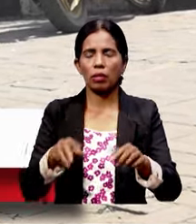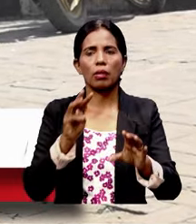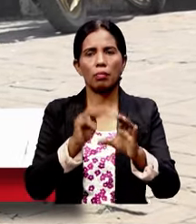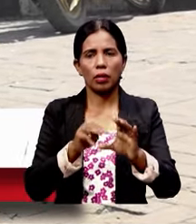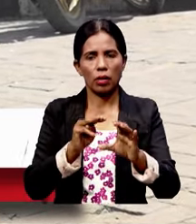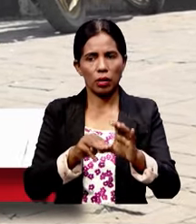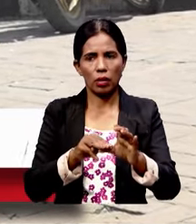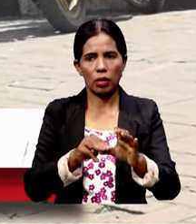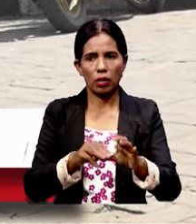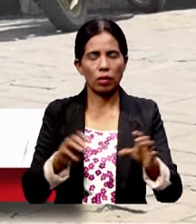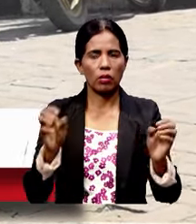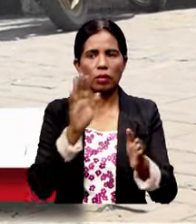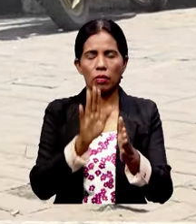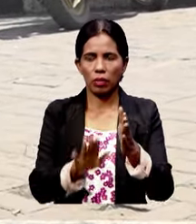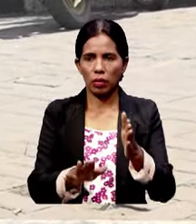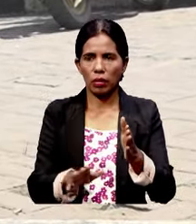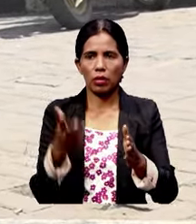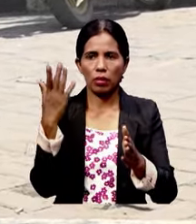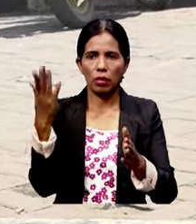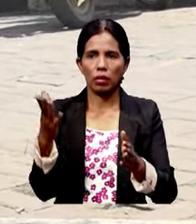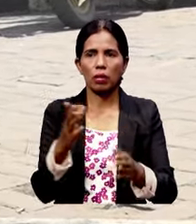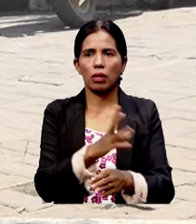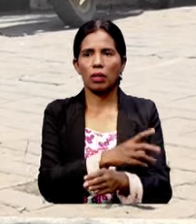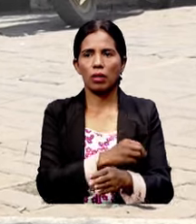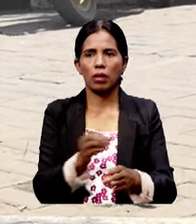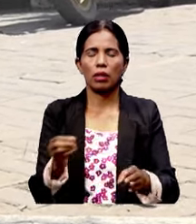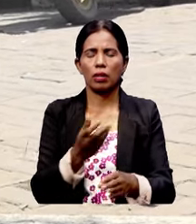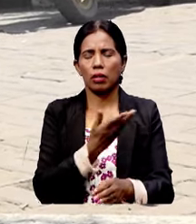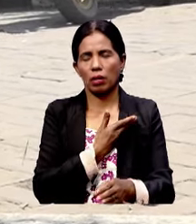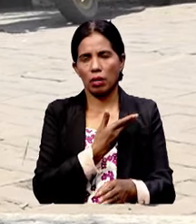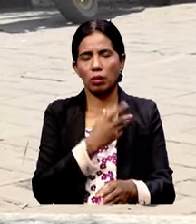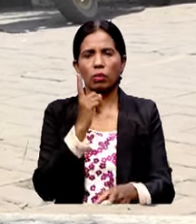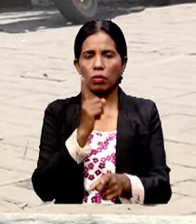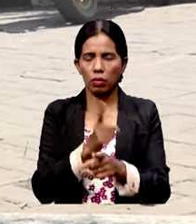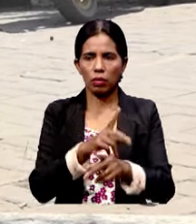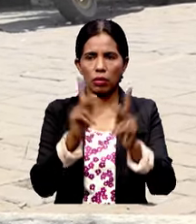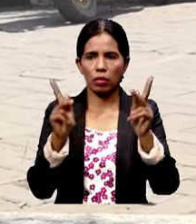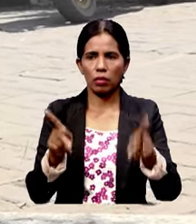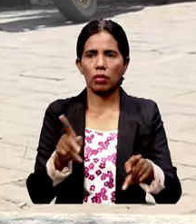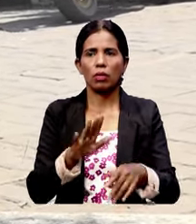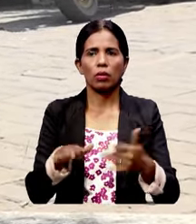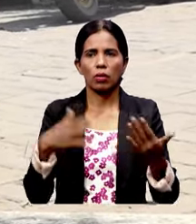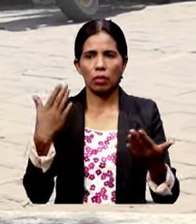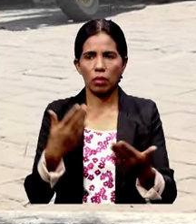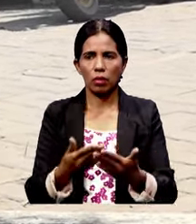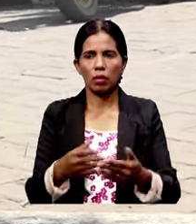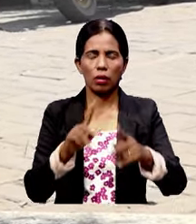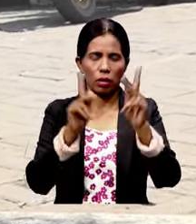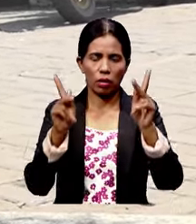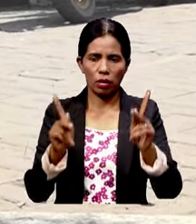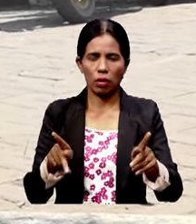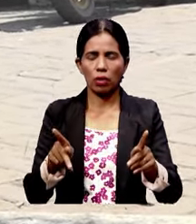mercado ne folin tun mai be iha fali toko ni anne folin sai hansa fos buat hoto iha toko ne folin